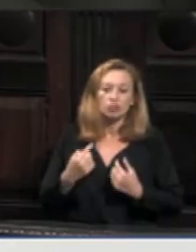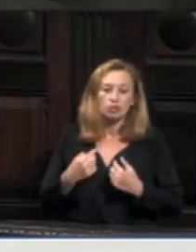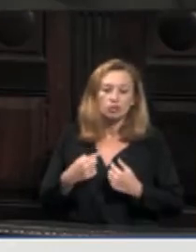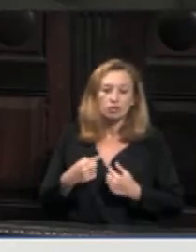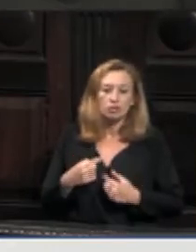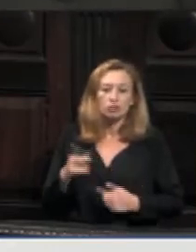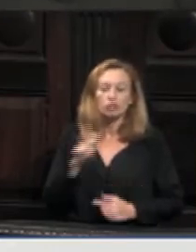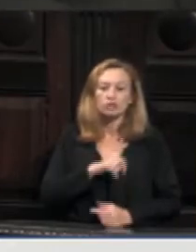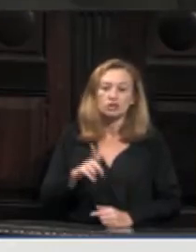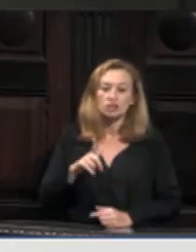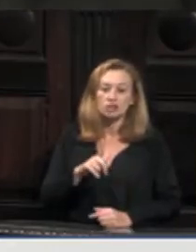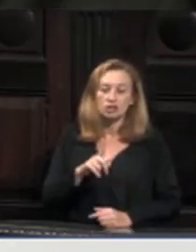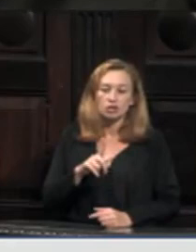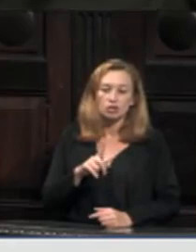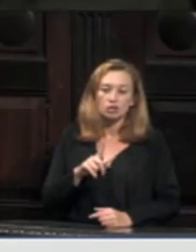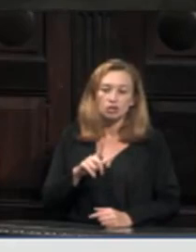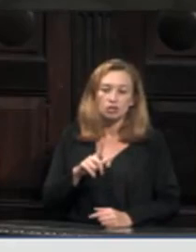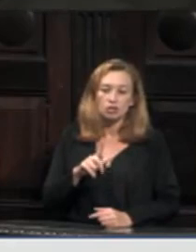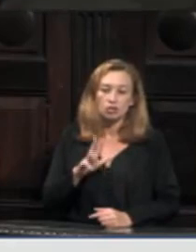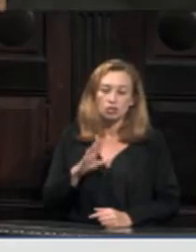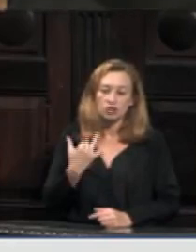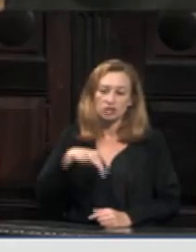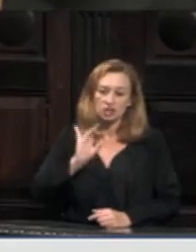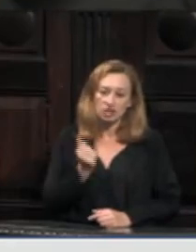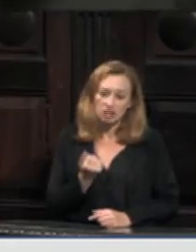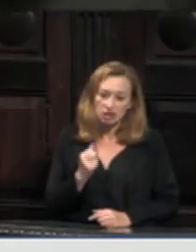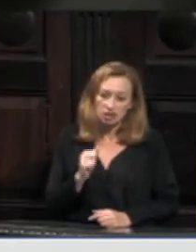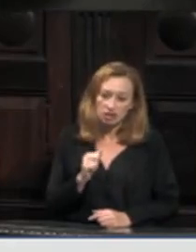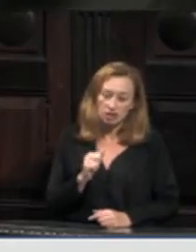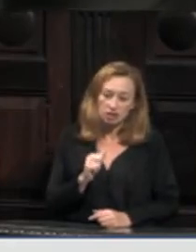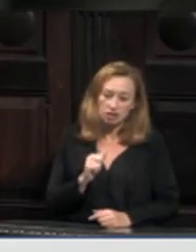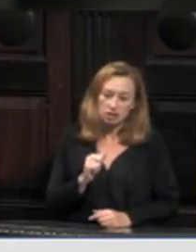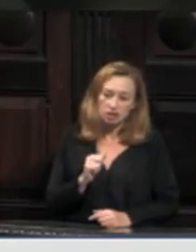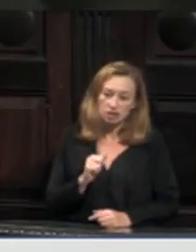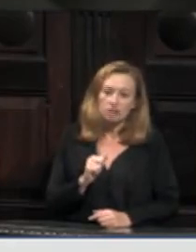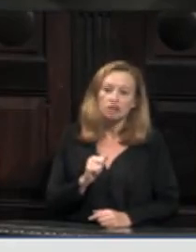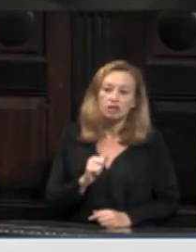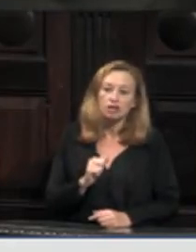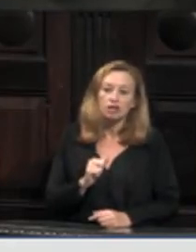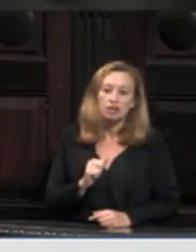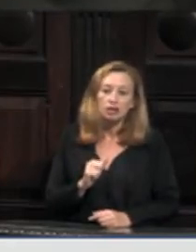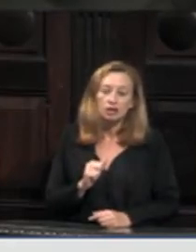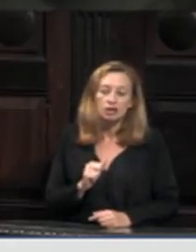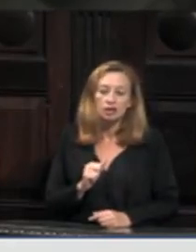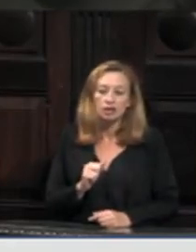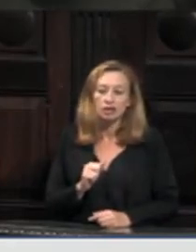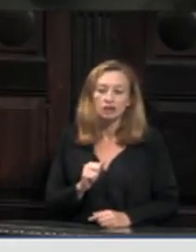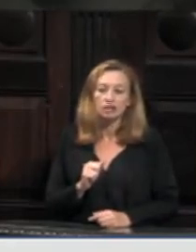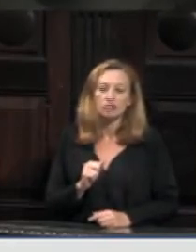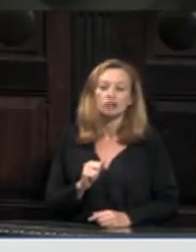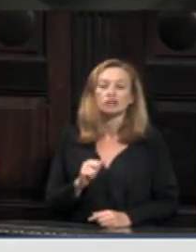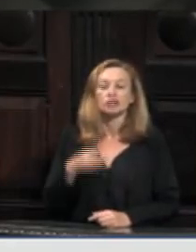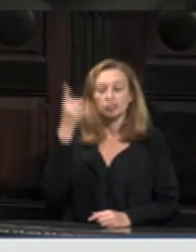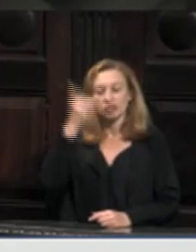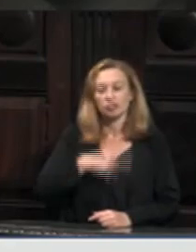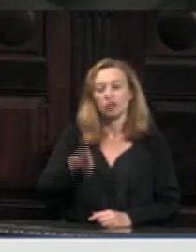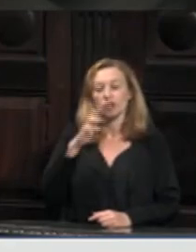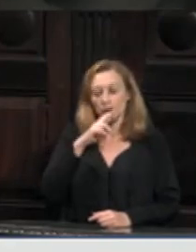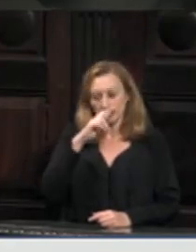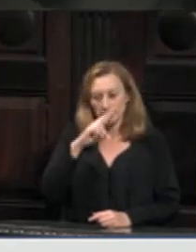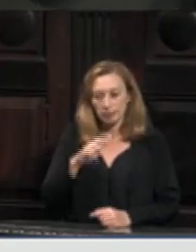Lucinha. Cidinha, eu já falei contrária. Já. Deputado Paulo Ramos,